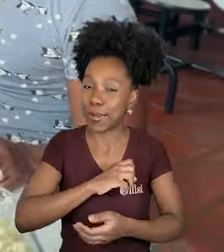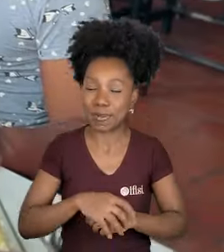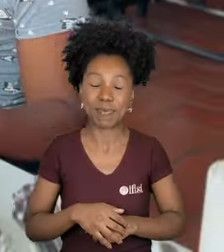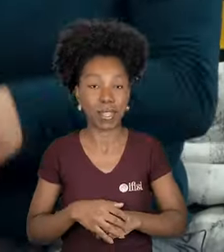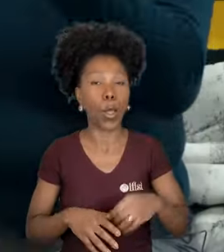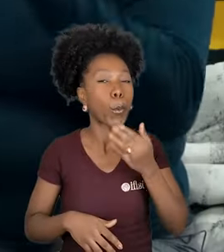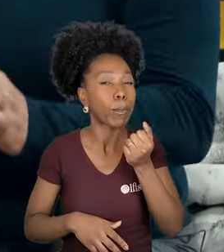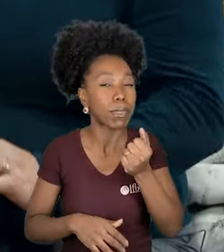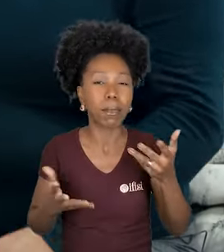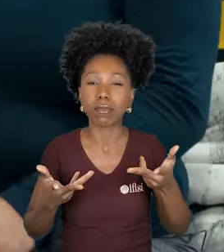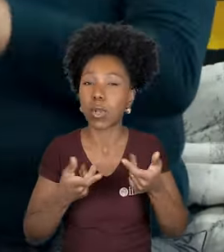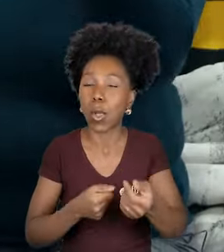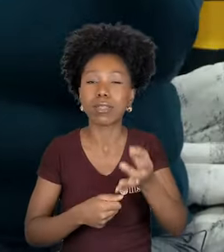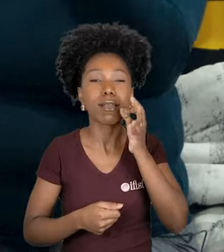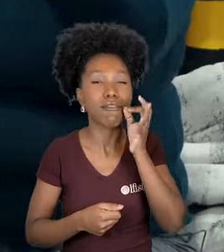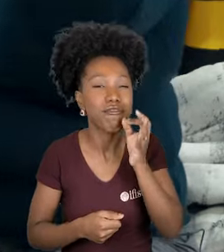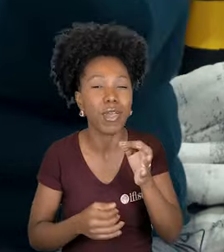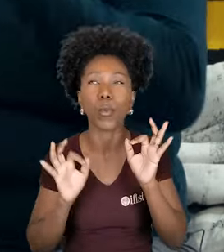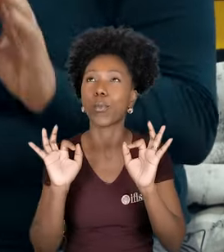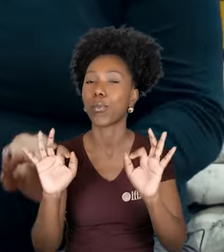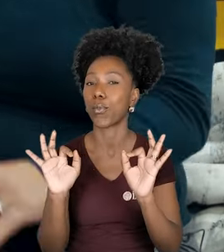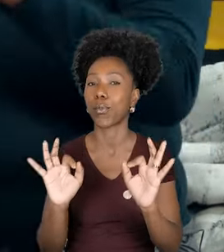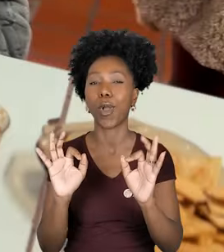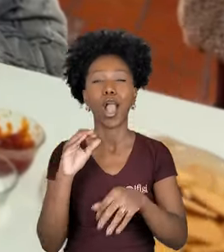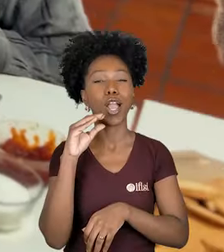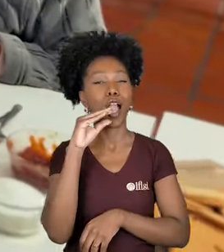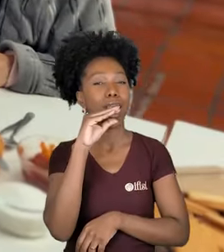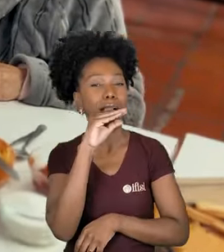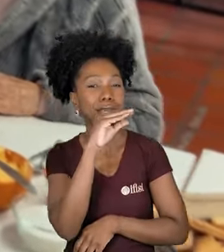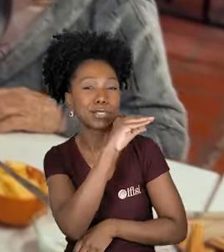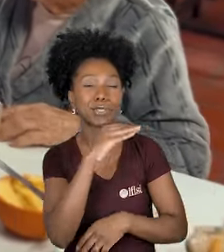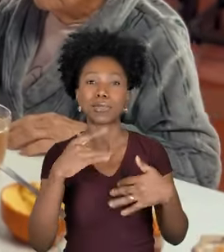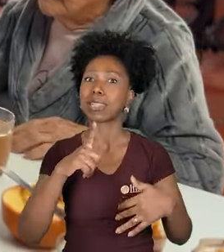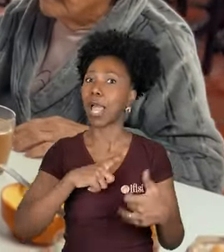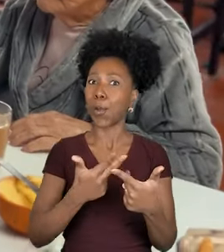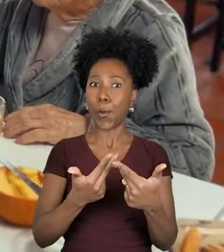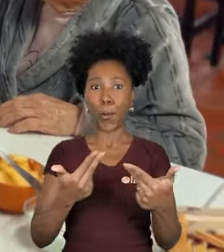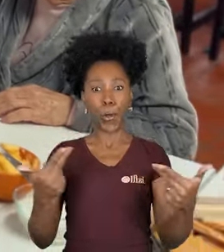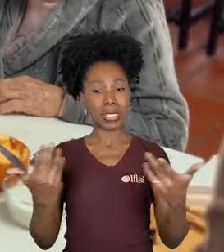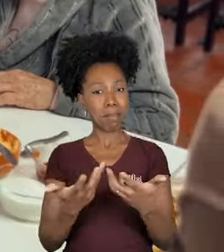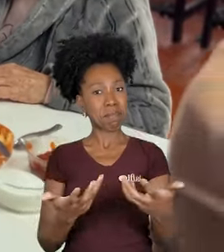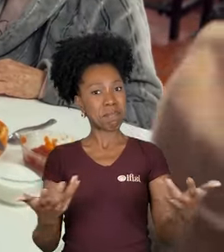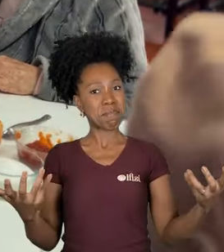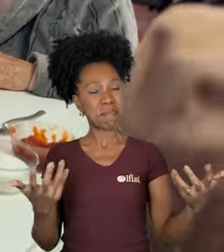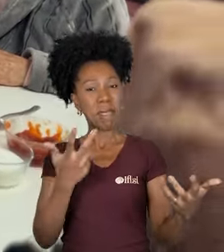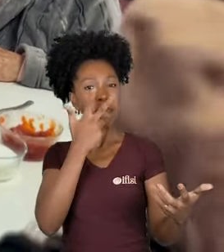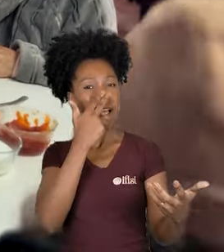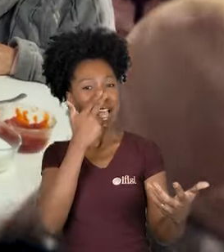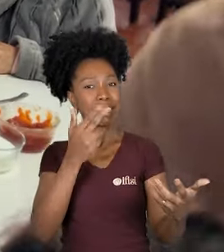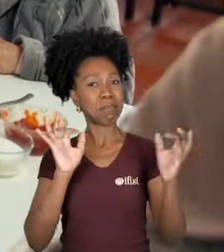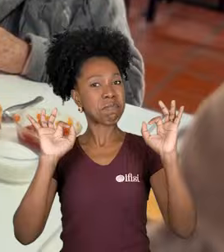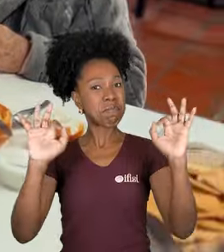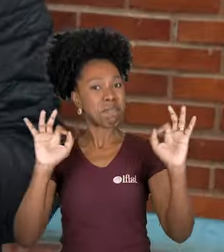adoram. A comida é maravilhosa, o café é excelente, quentinho, aquele leite. Tem bastante coisa na mesa. Muita coisa, parece um